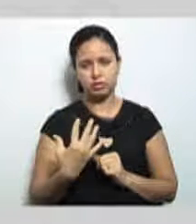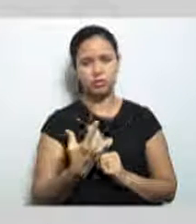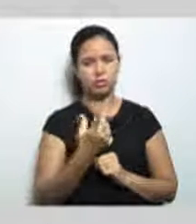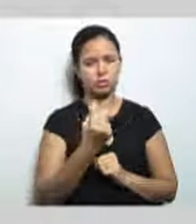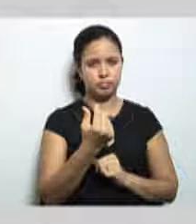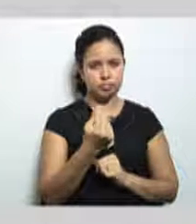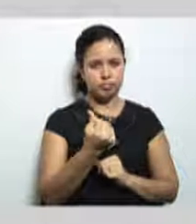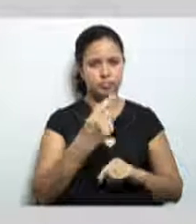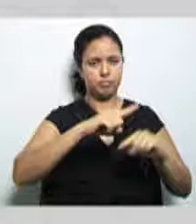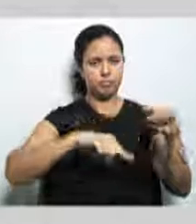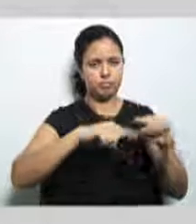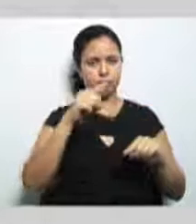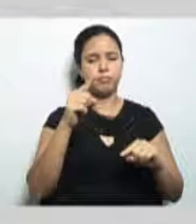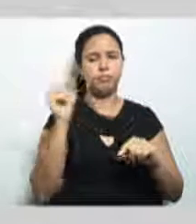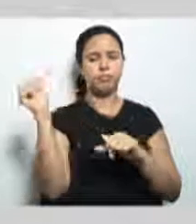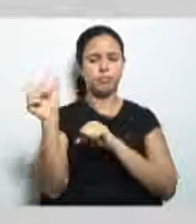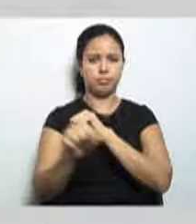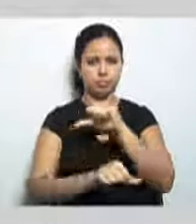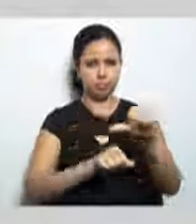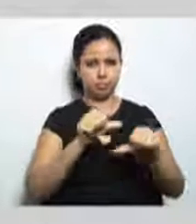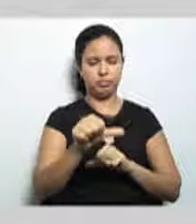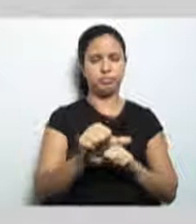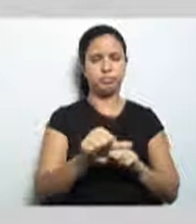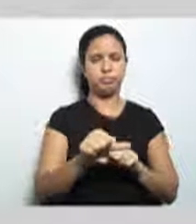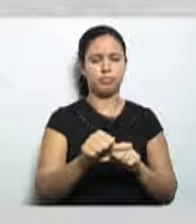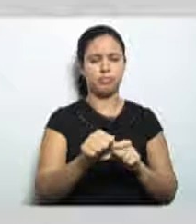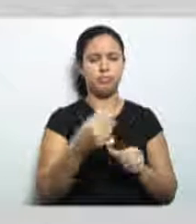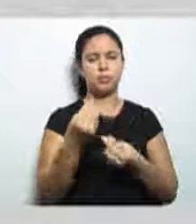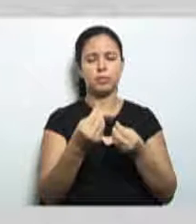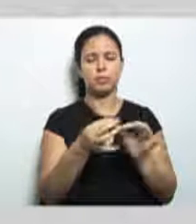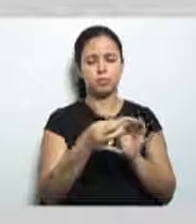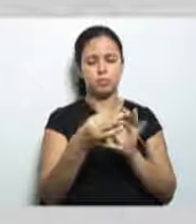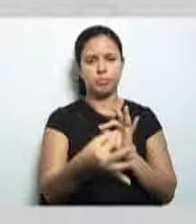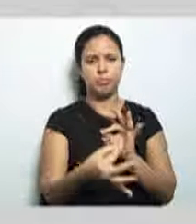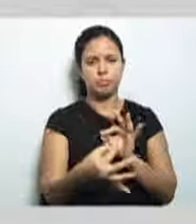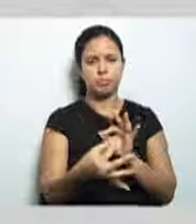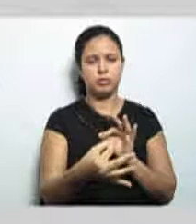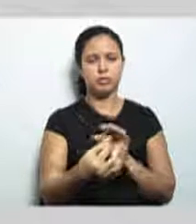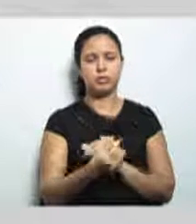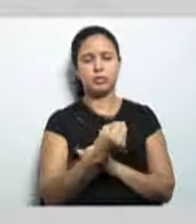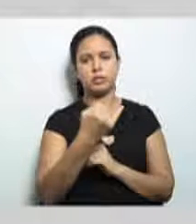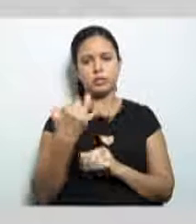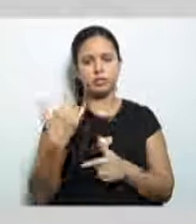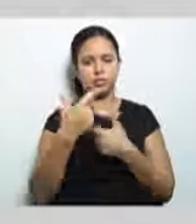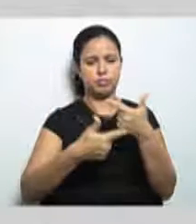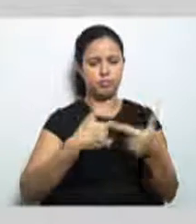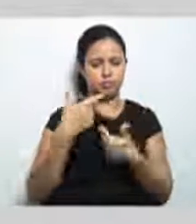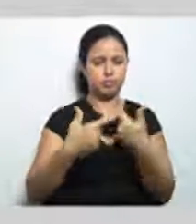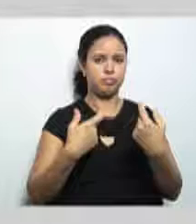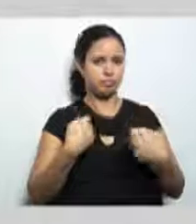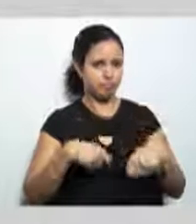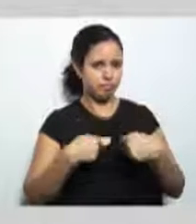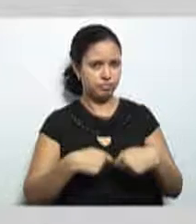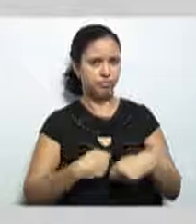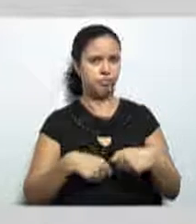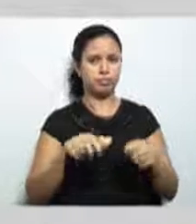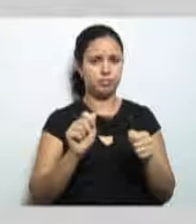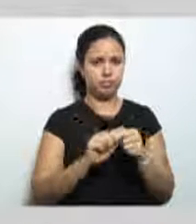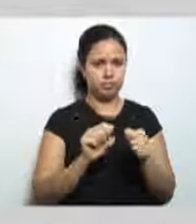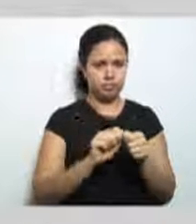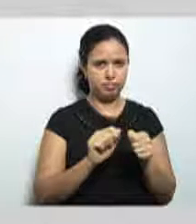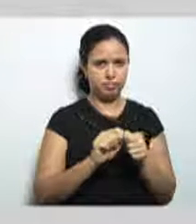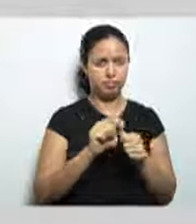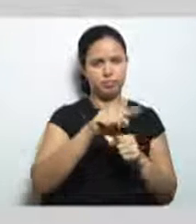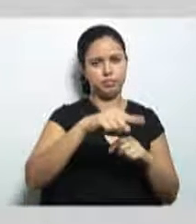os produtos vão ser trocados, será medido pela quantidade de trabalho que foi necessária para a sua